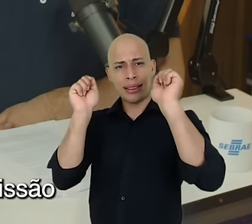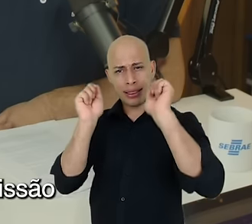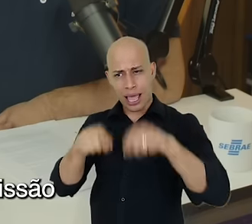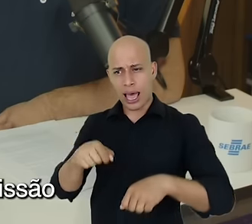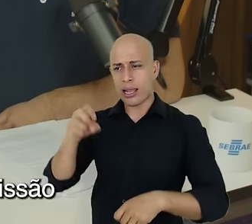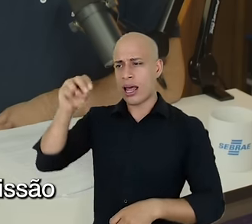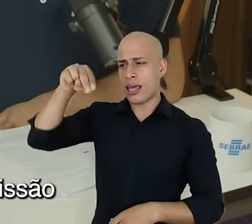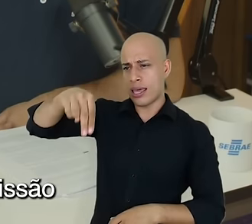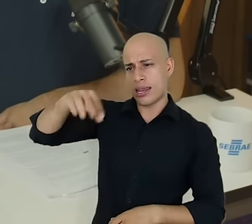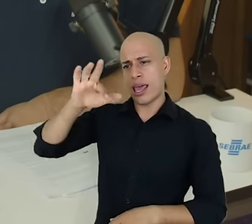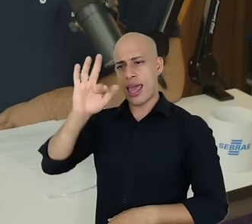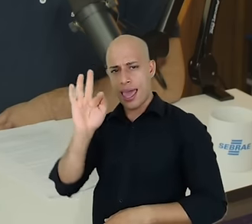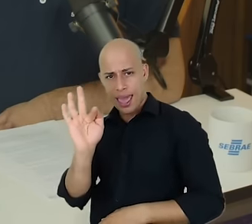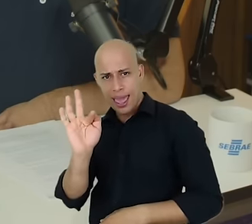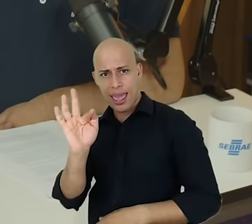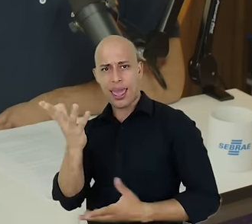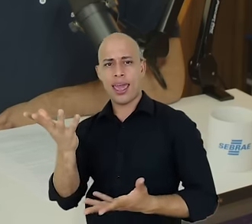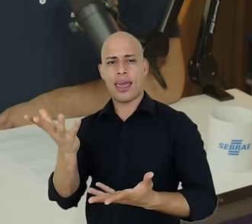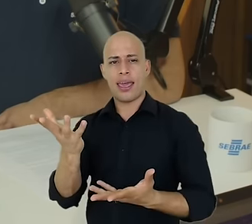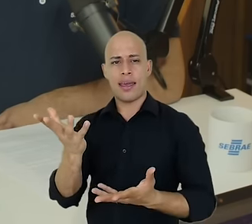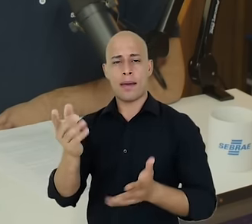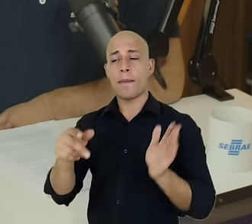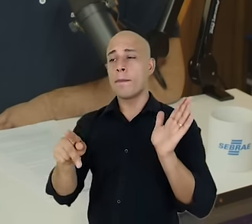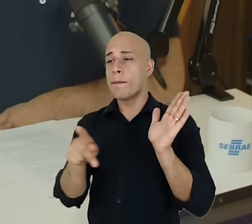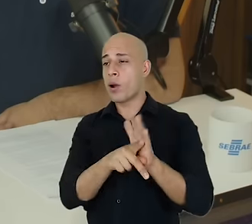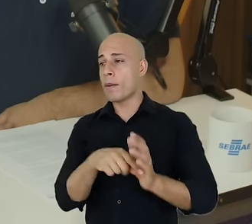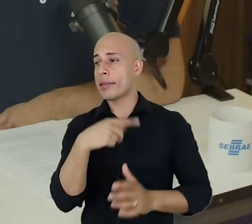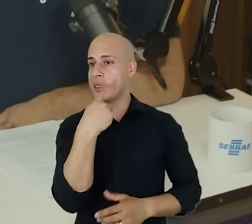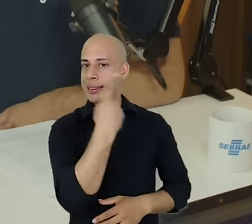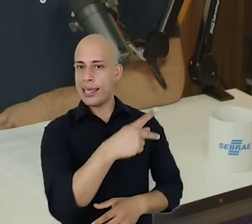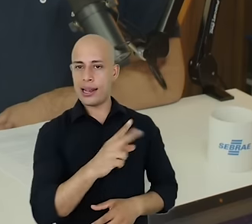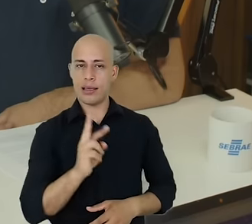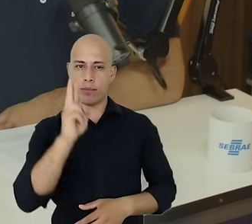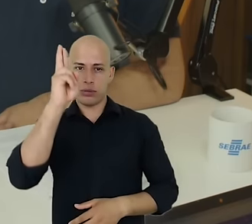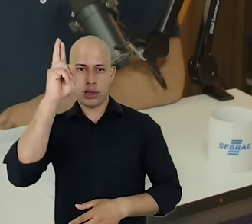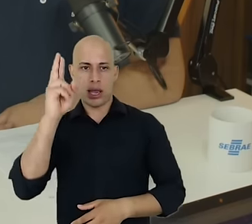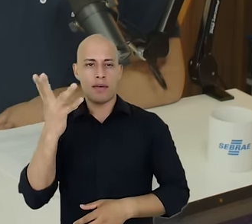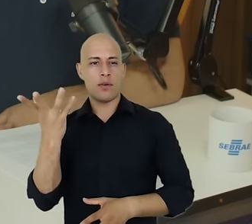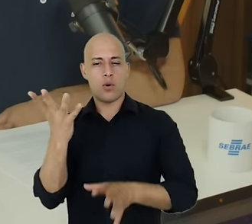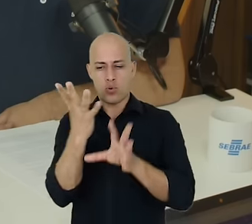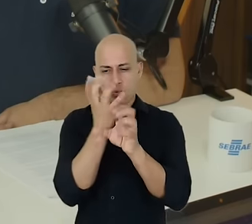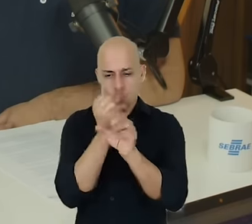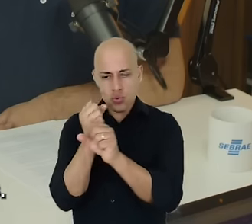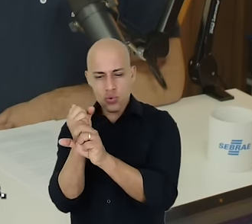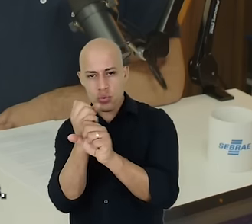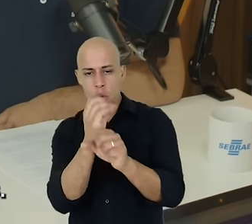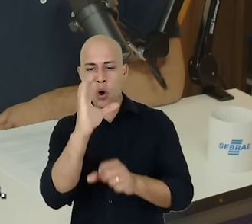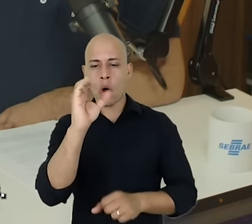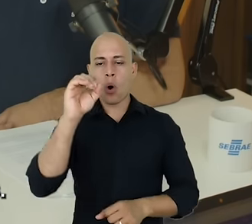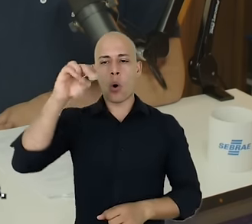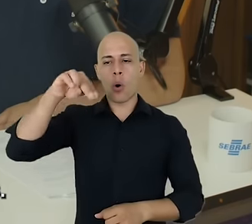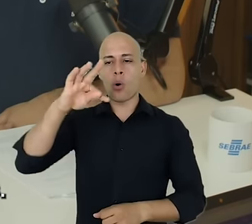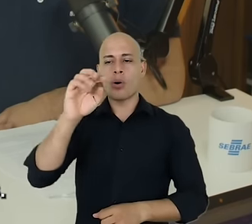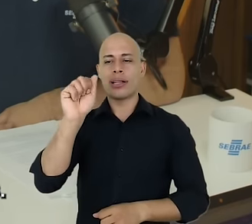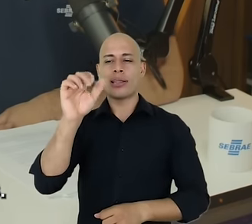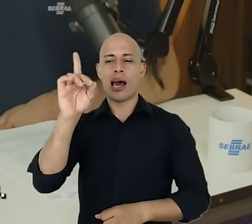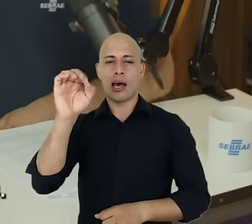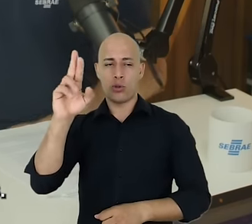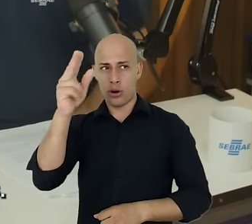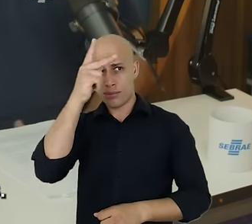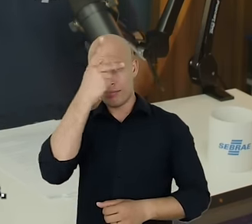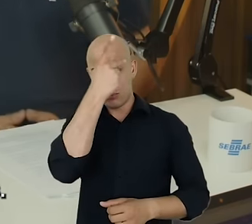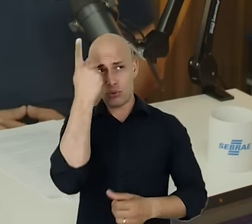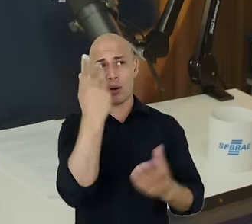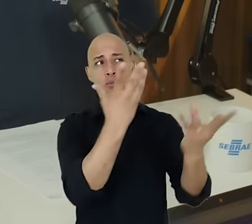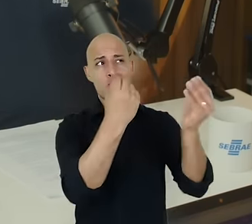de emissão onde entra a figura do contador como apoio Como suporte né É uma pergunta bem recorrente